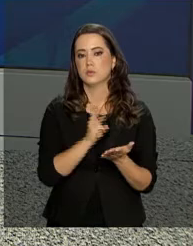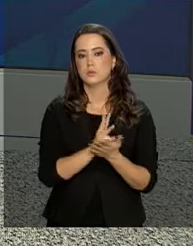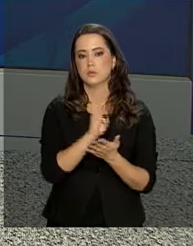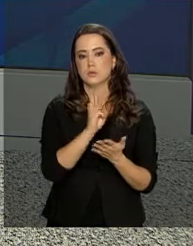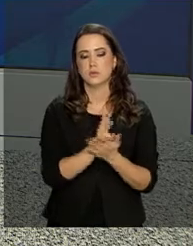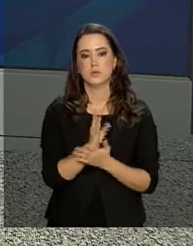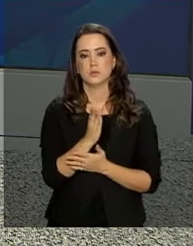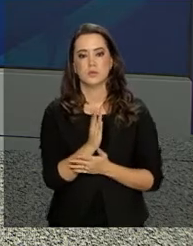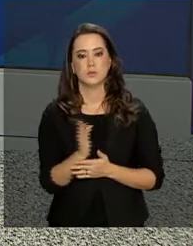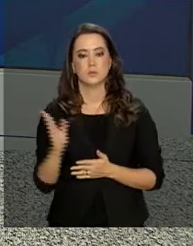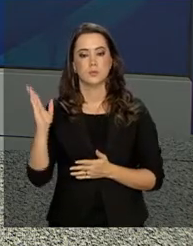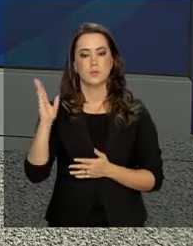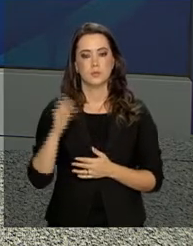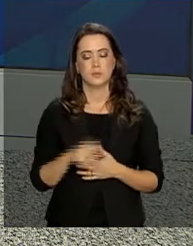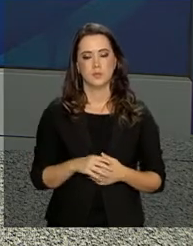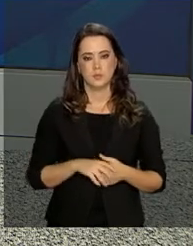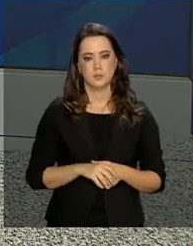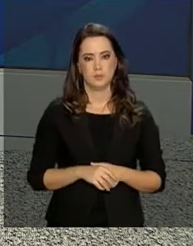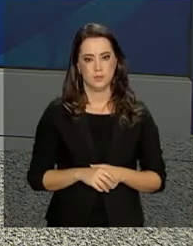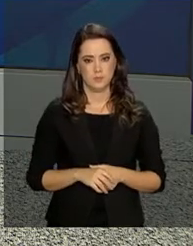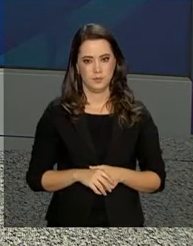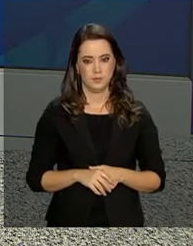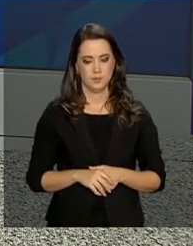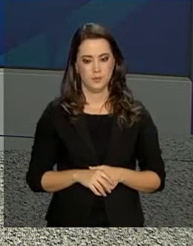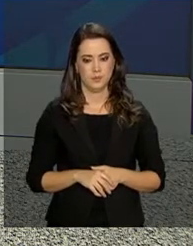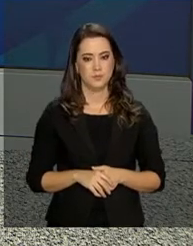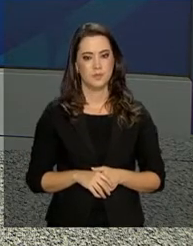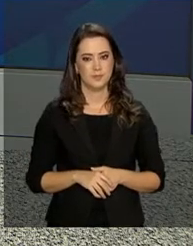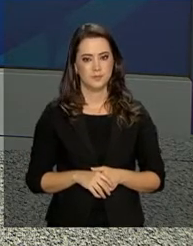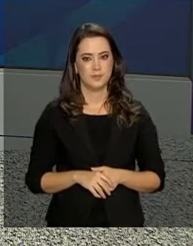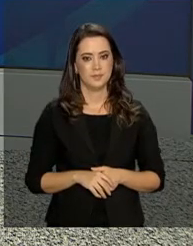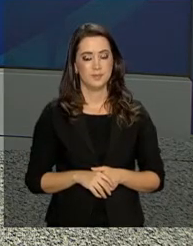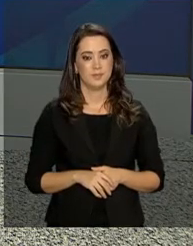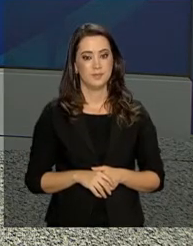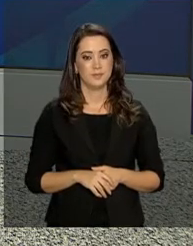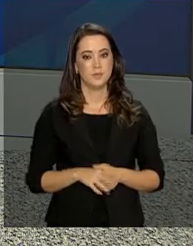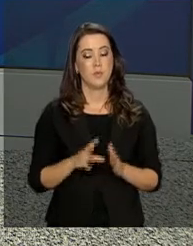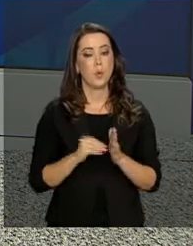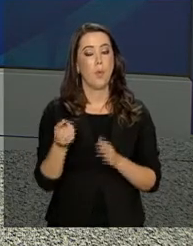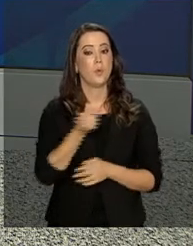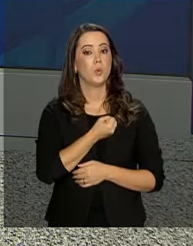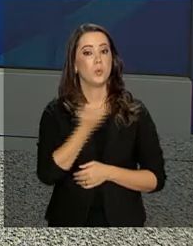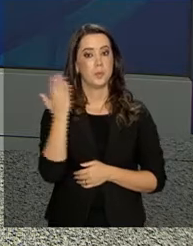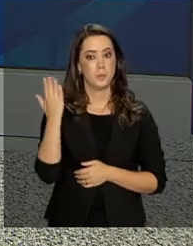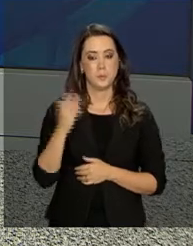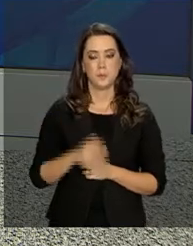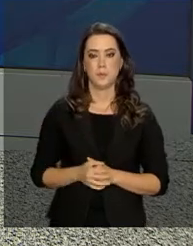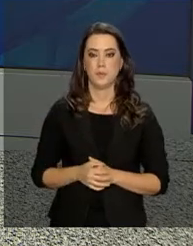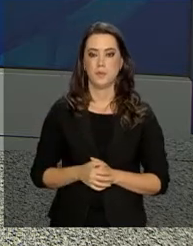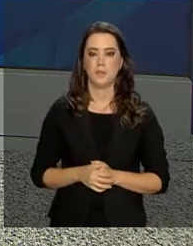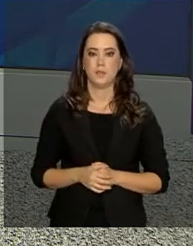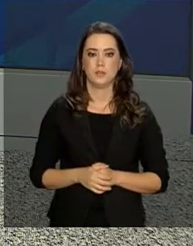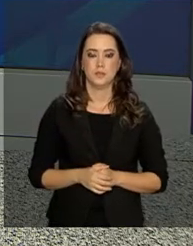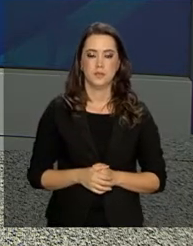dúvidas sobre programas e ações do governo federal para o nosso WhatsApp. Anote aí o número